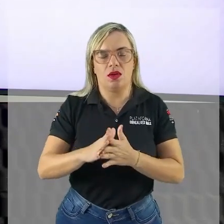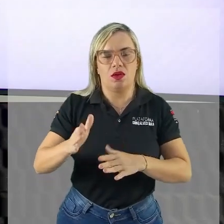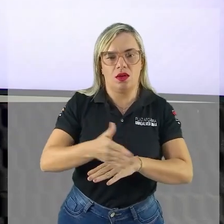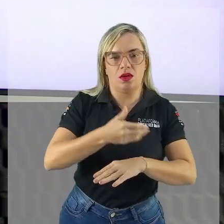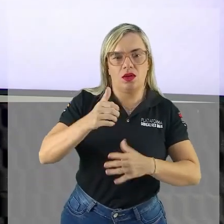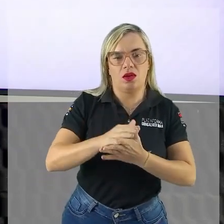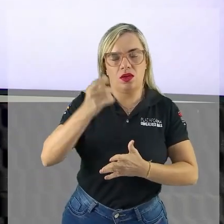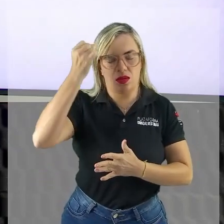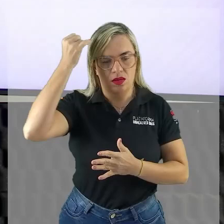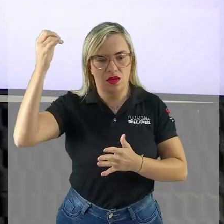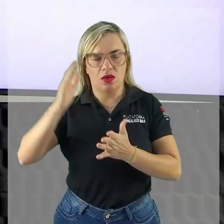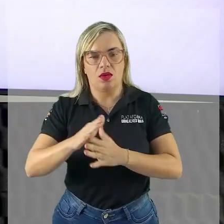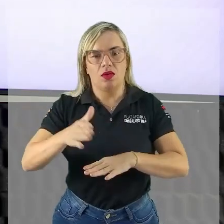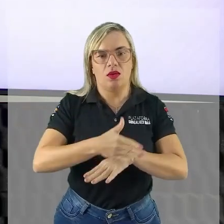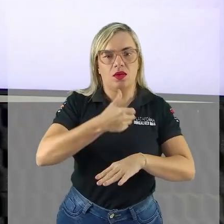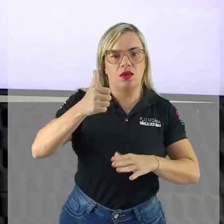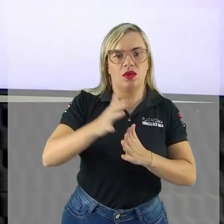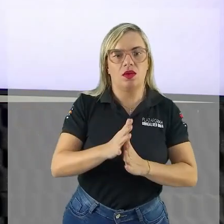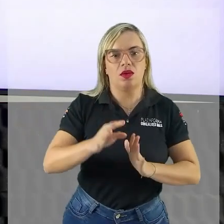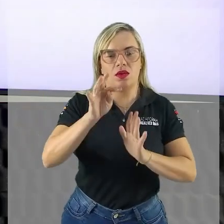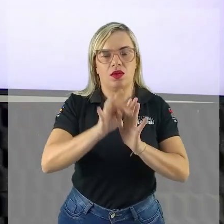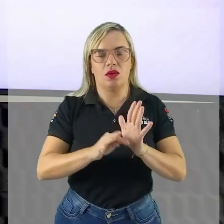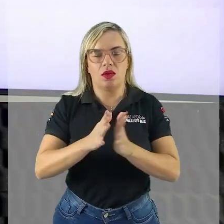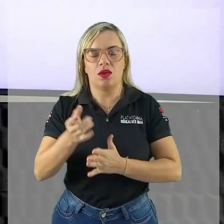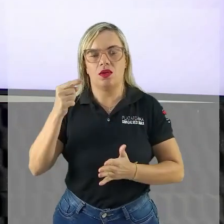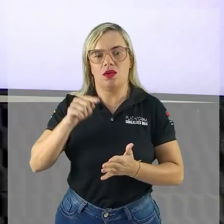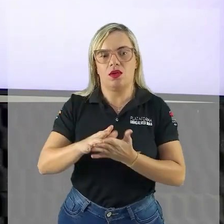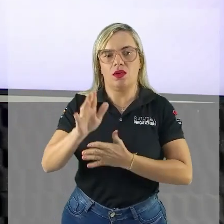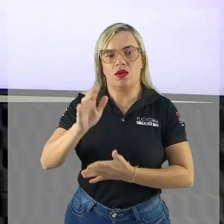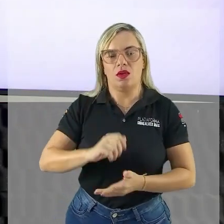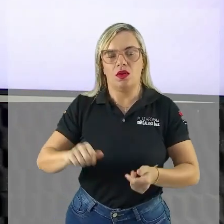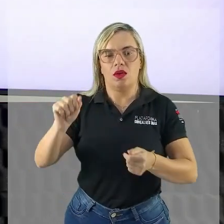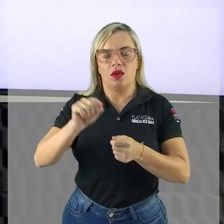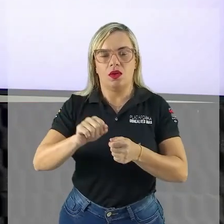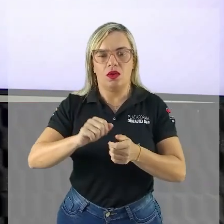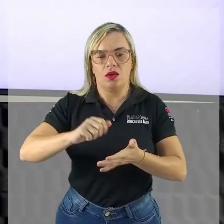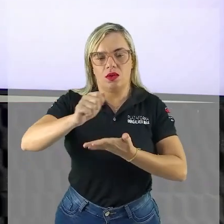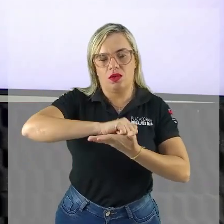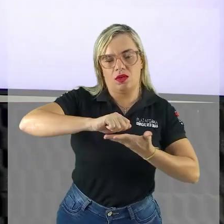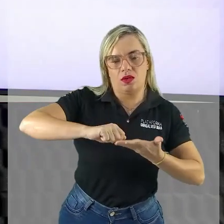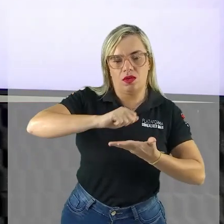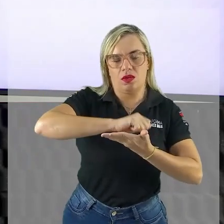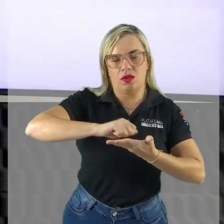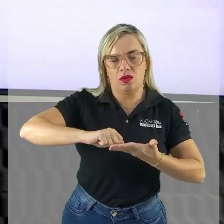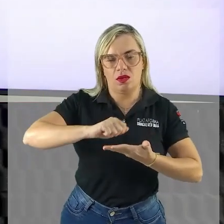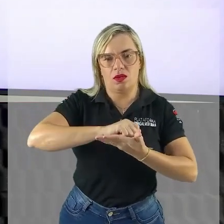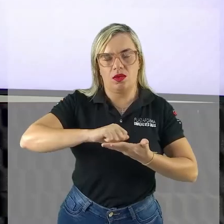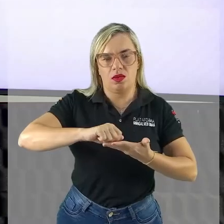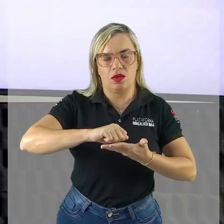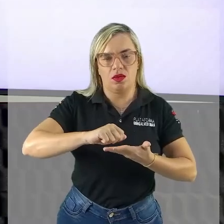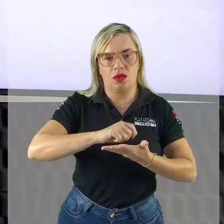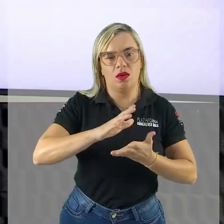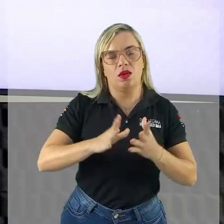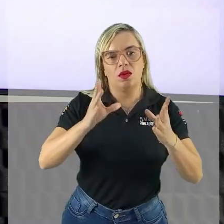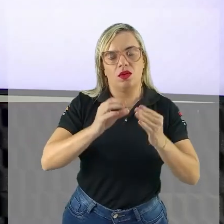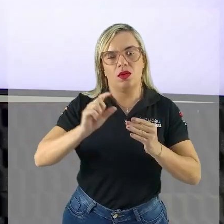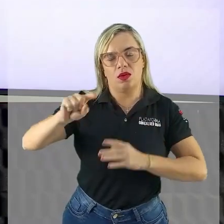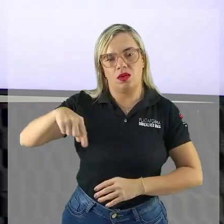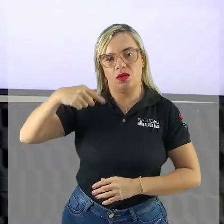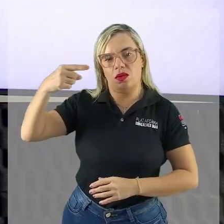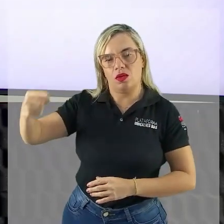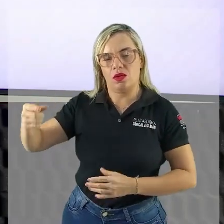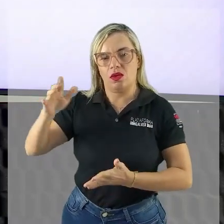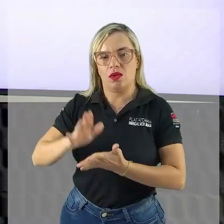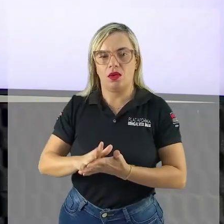o melhor texto. Então, quando você faz isso, coloca no rascunho e depois tem o trabalho de fazer